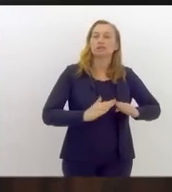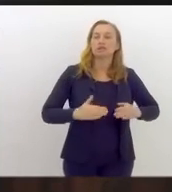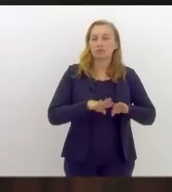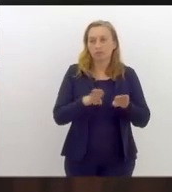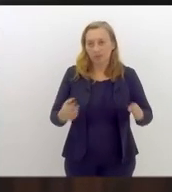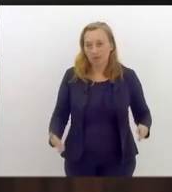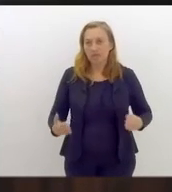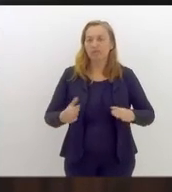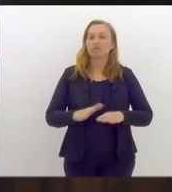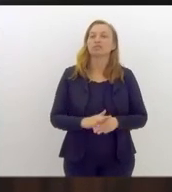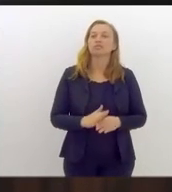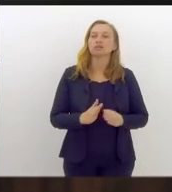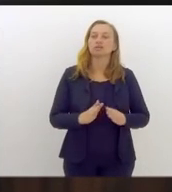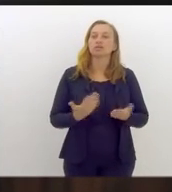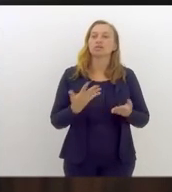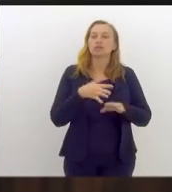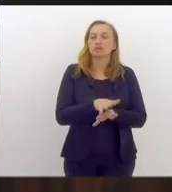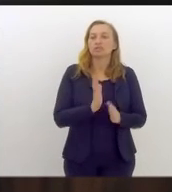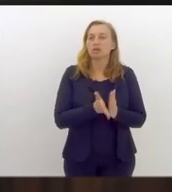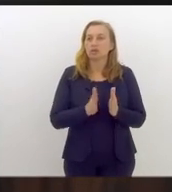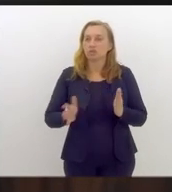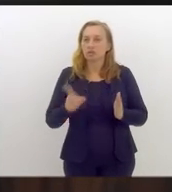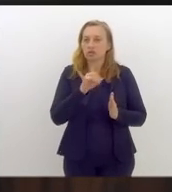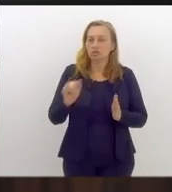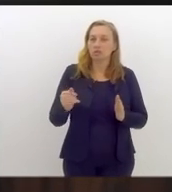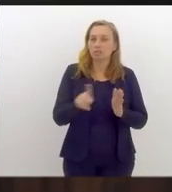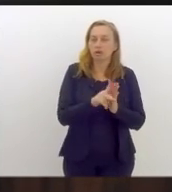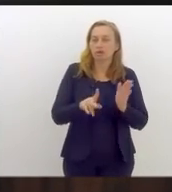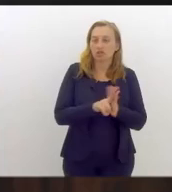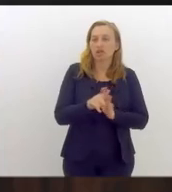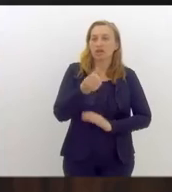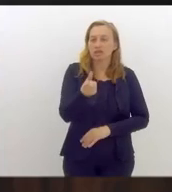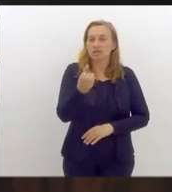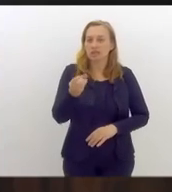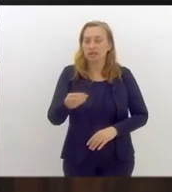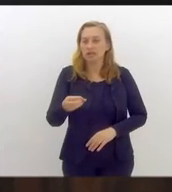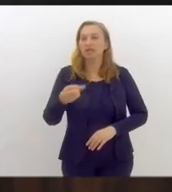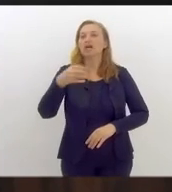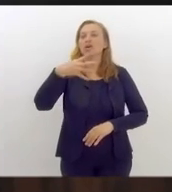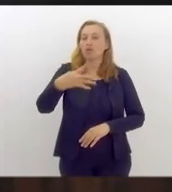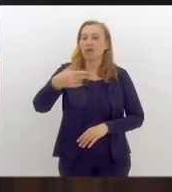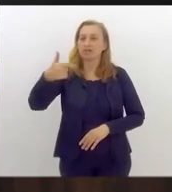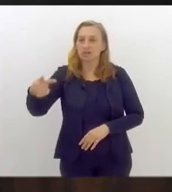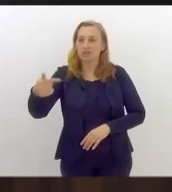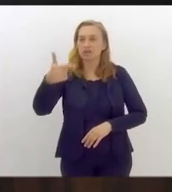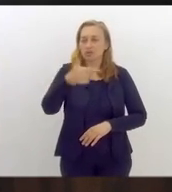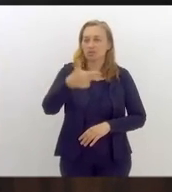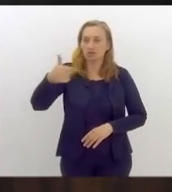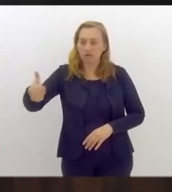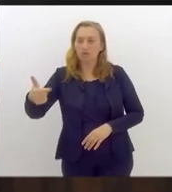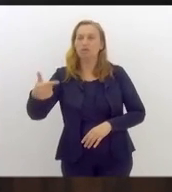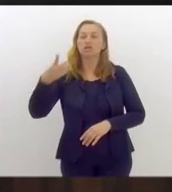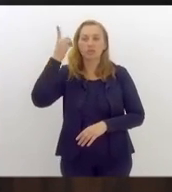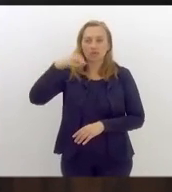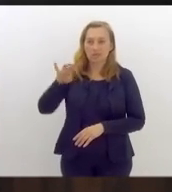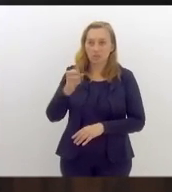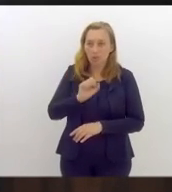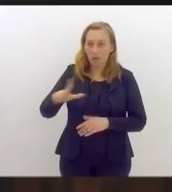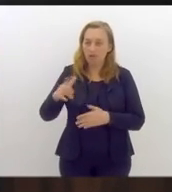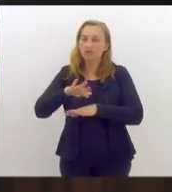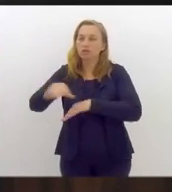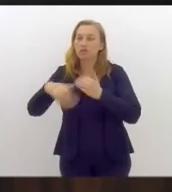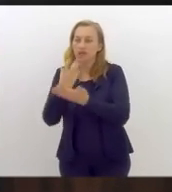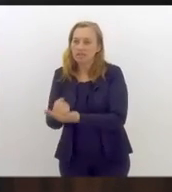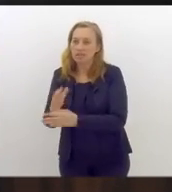mesa, a inclusão na ordem do dia, do projeto 6047 de 22, do deputado Samuel Malafaia. Senhores que aprovam, permaneçam como